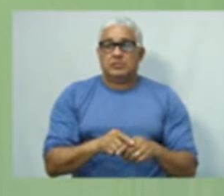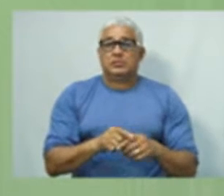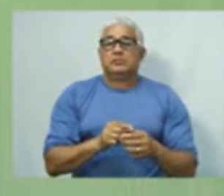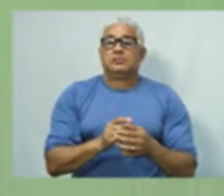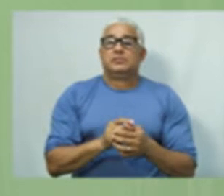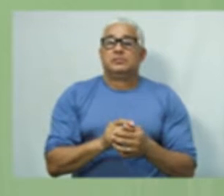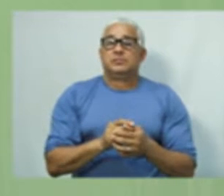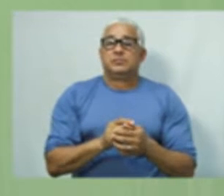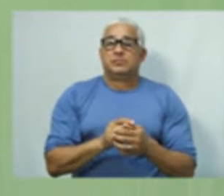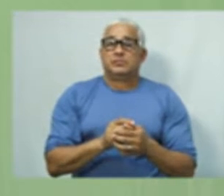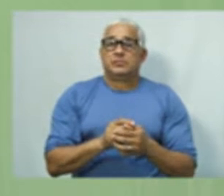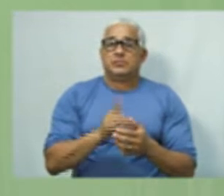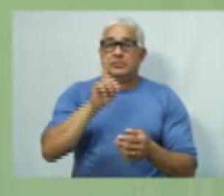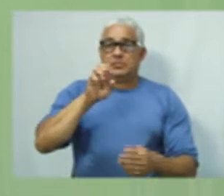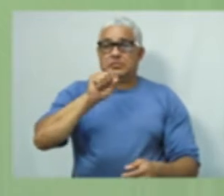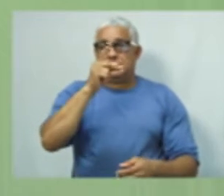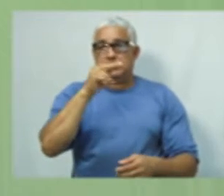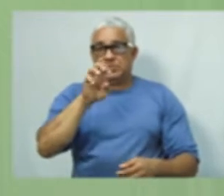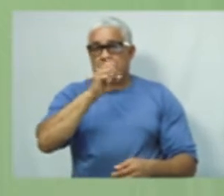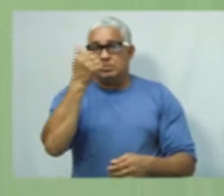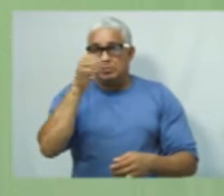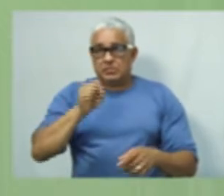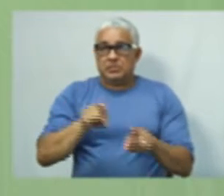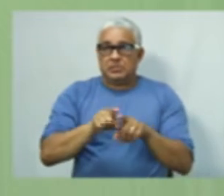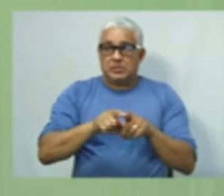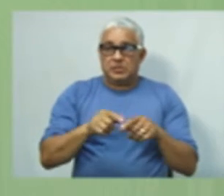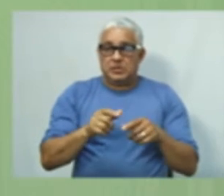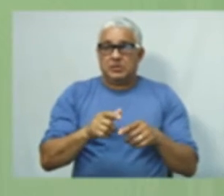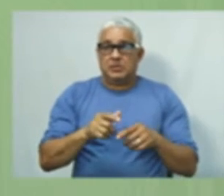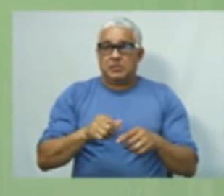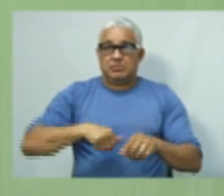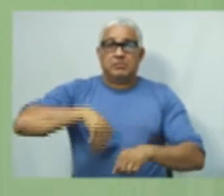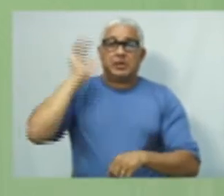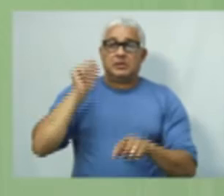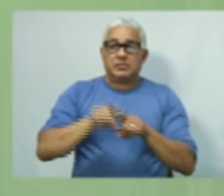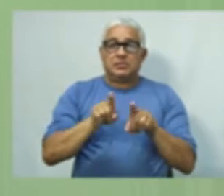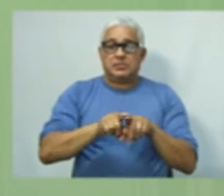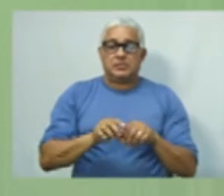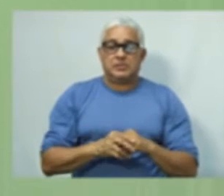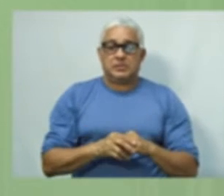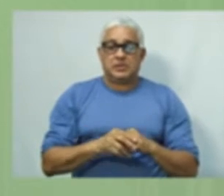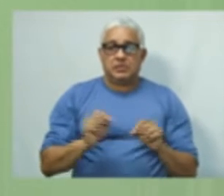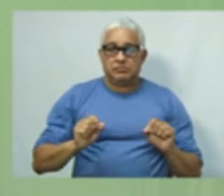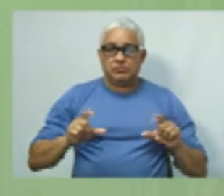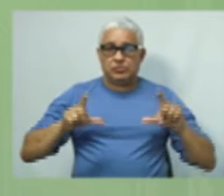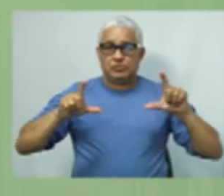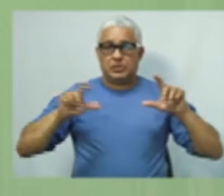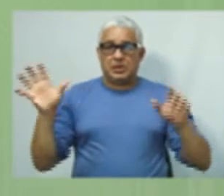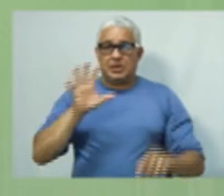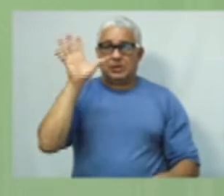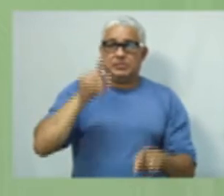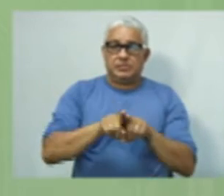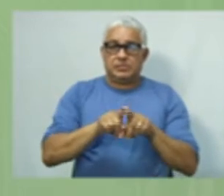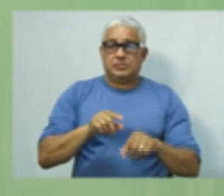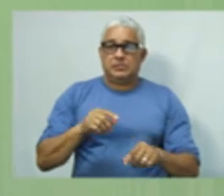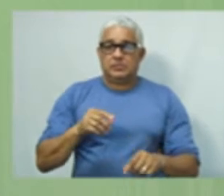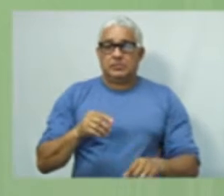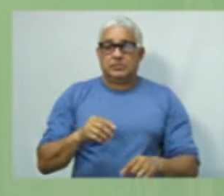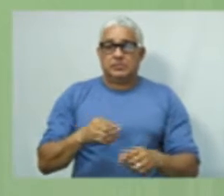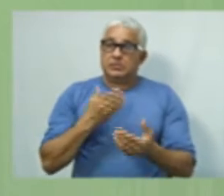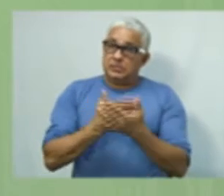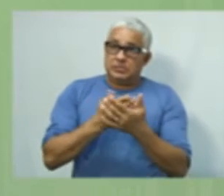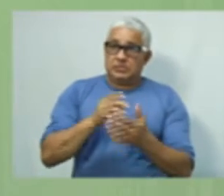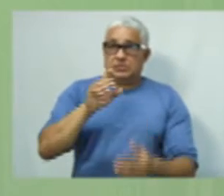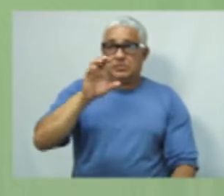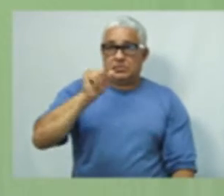despesas, aumento dos custos, né, principalmente de matéria-prima. Então, nós vimos capital de giro, eu tenho